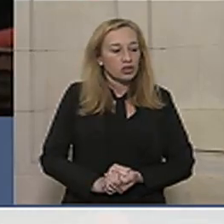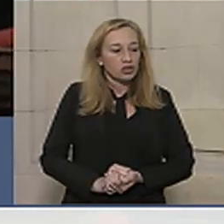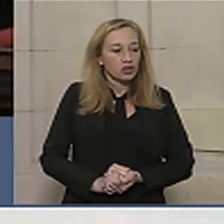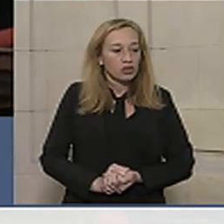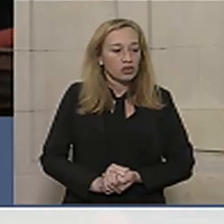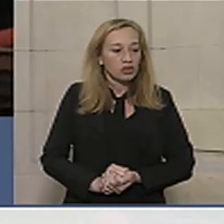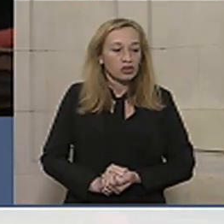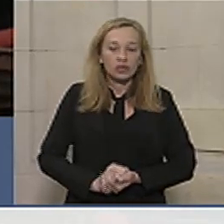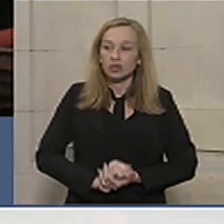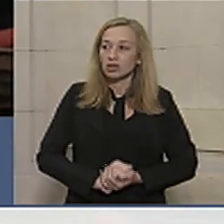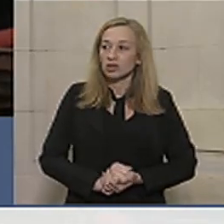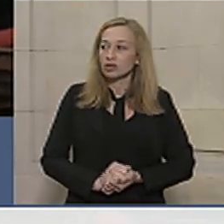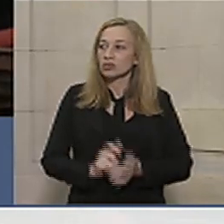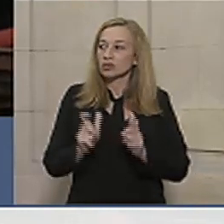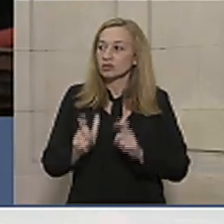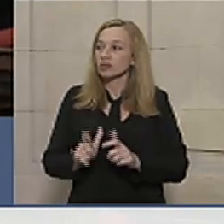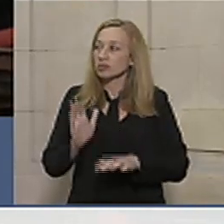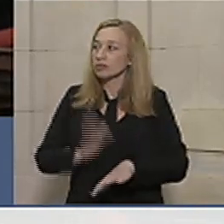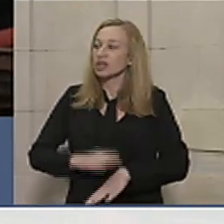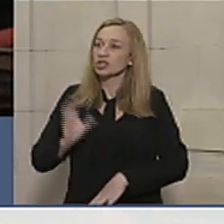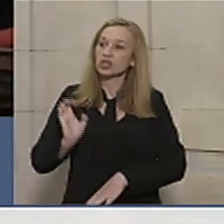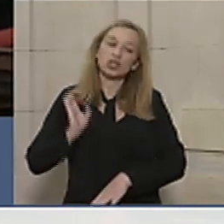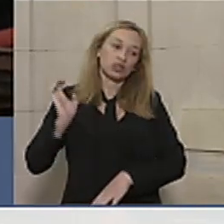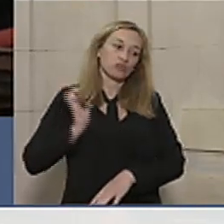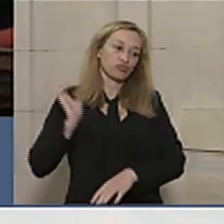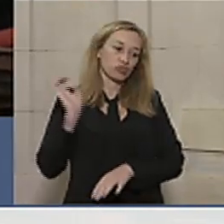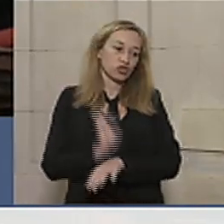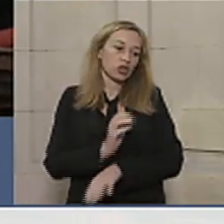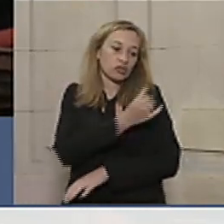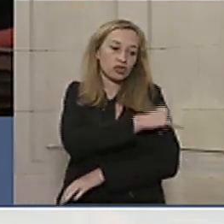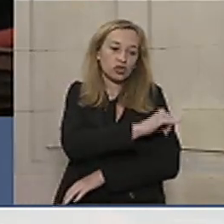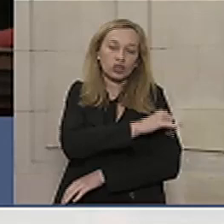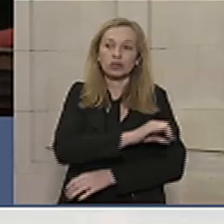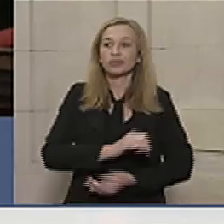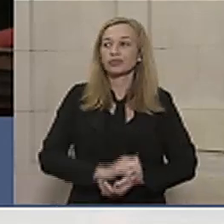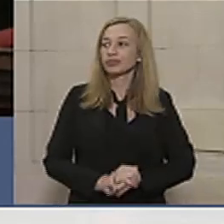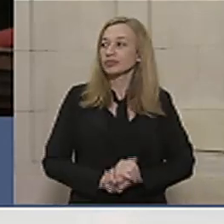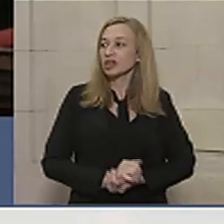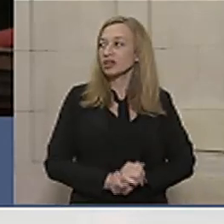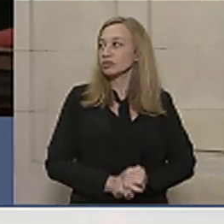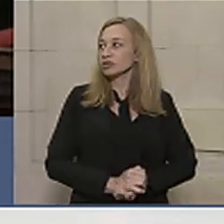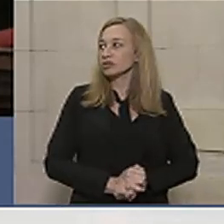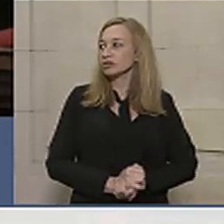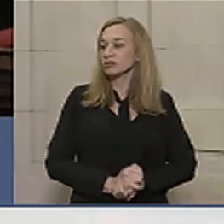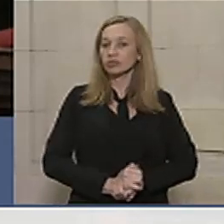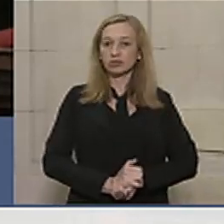região mais rica do estado do Rio de Janeiro.